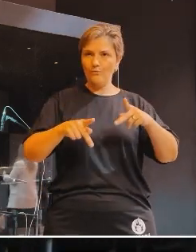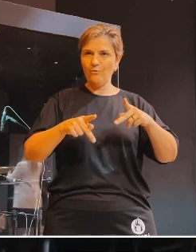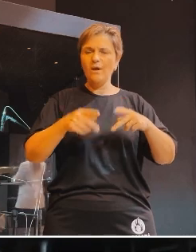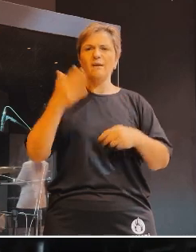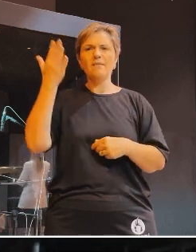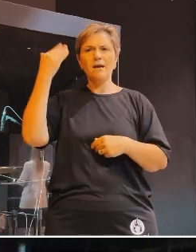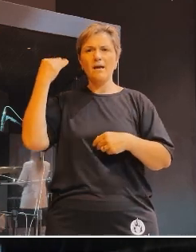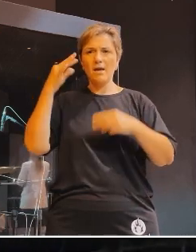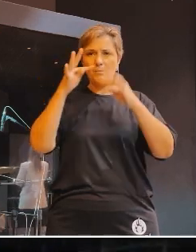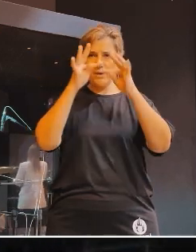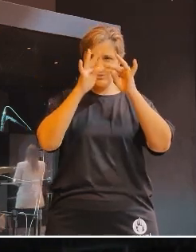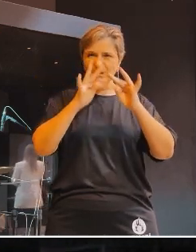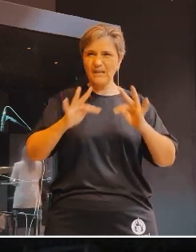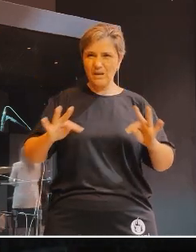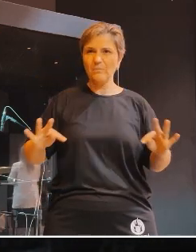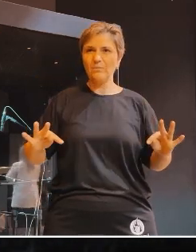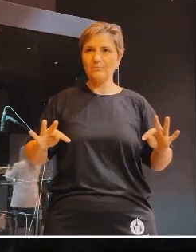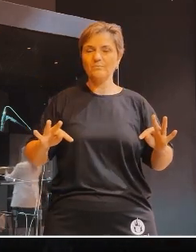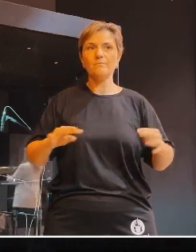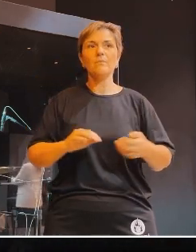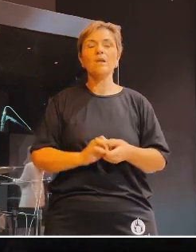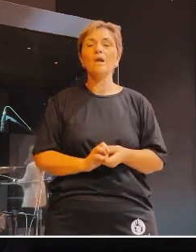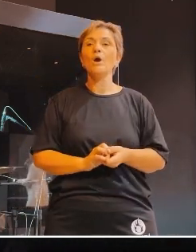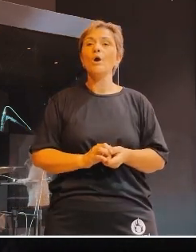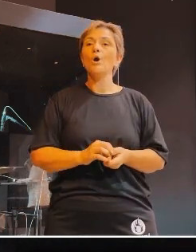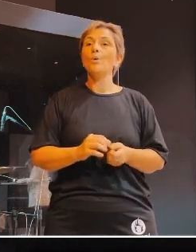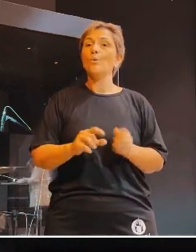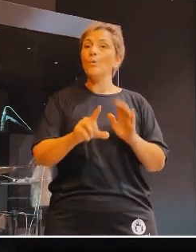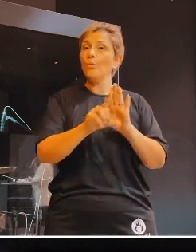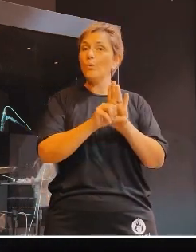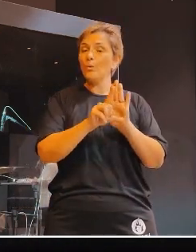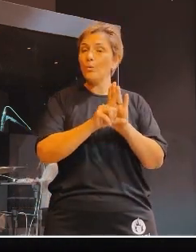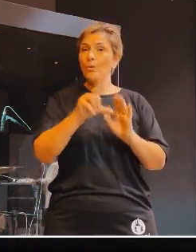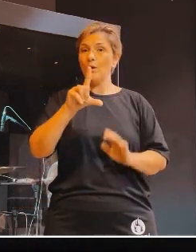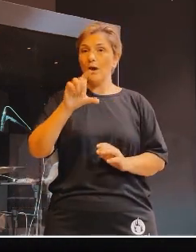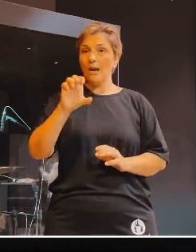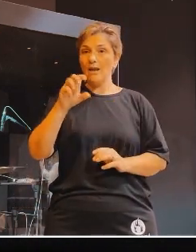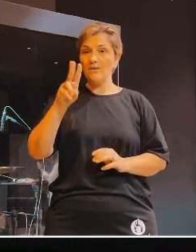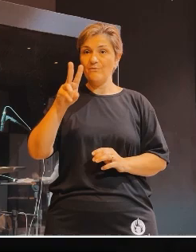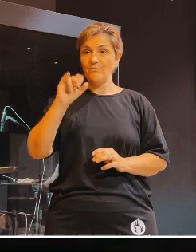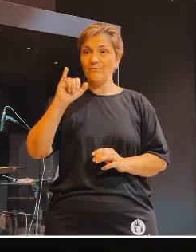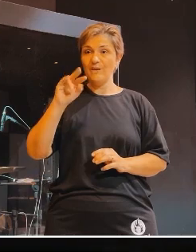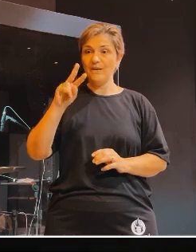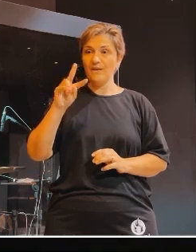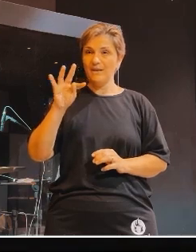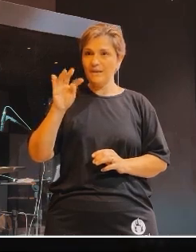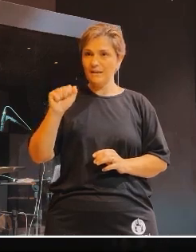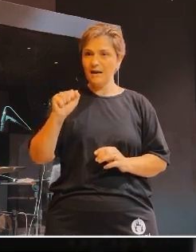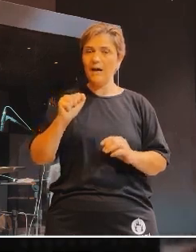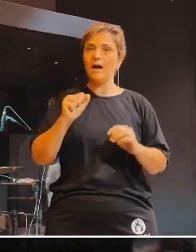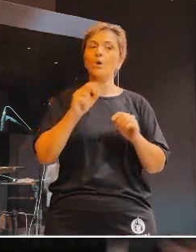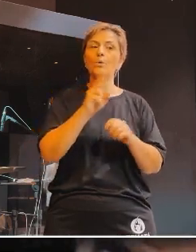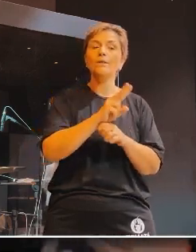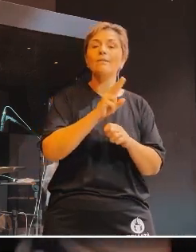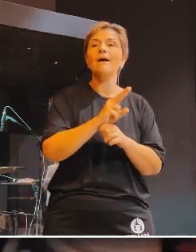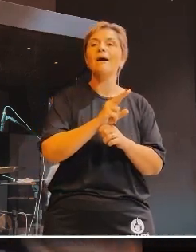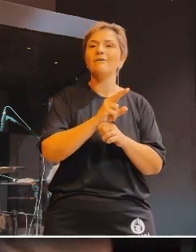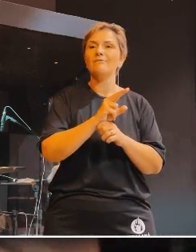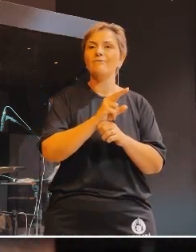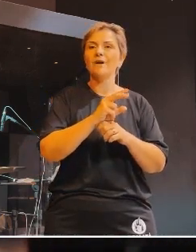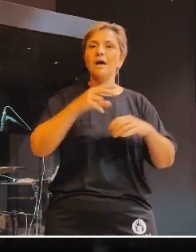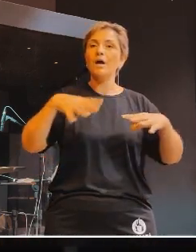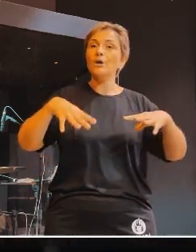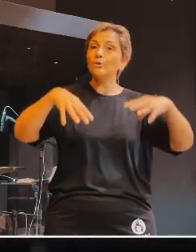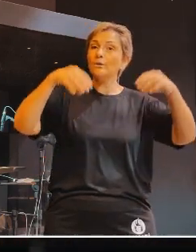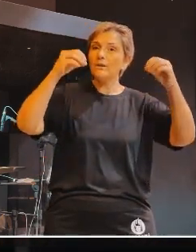E o levita era quem cuidava do templo e levantava adoração ao Senhor. Ou